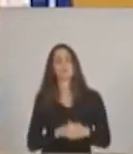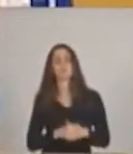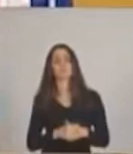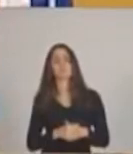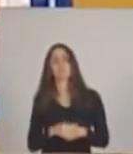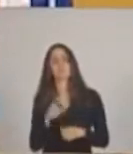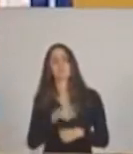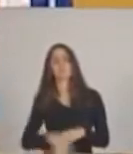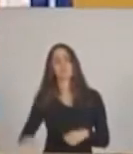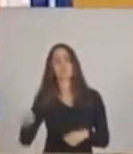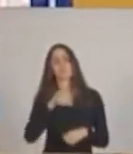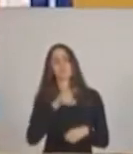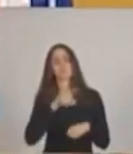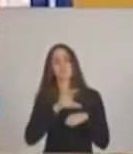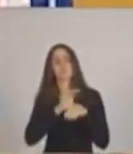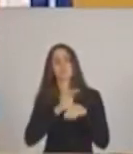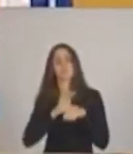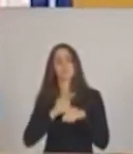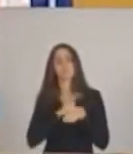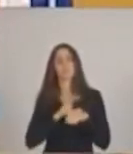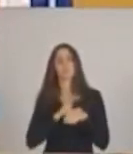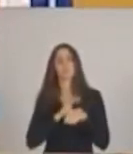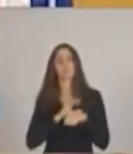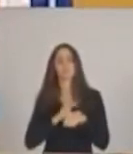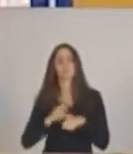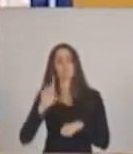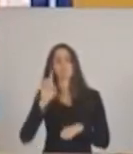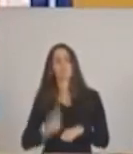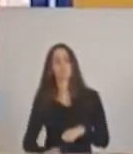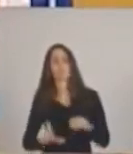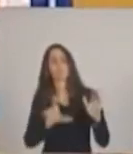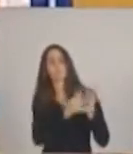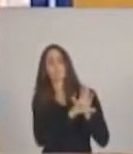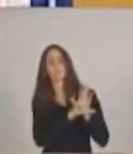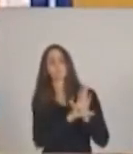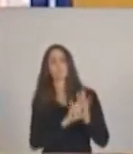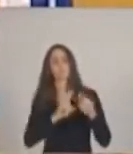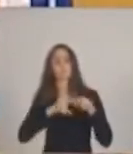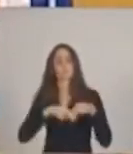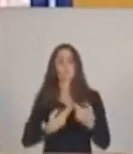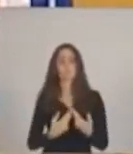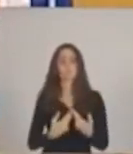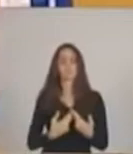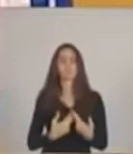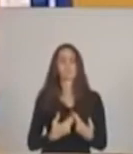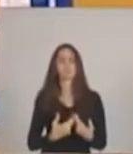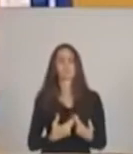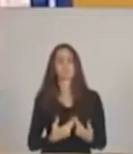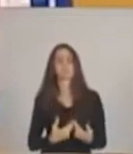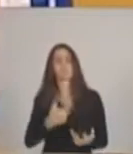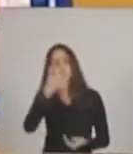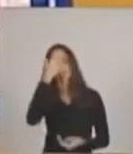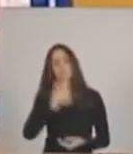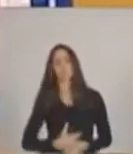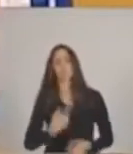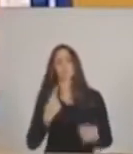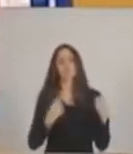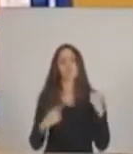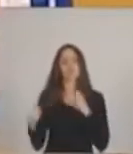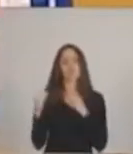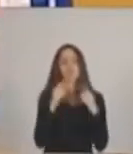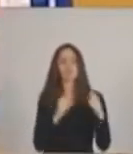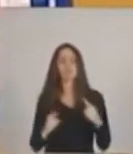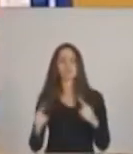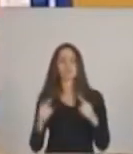nossa Constituição e que esse direito ele é garantido e assegurado. Então, por isso que a gente está discutindo com veemência